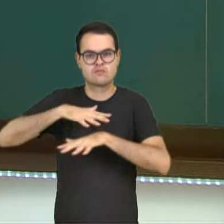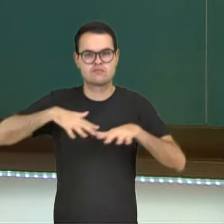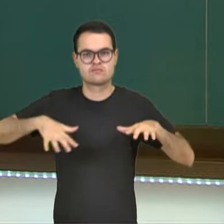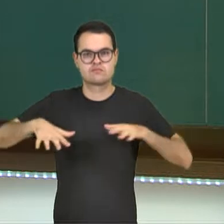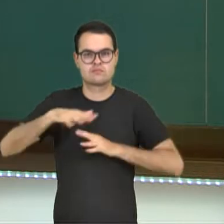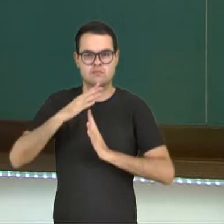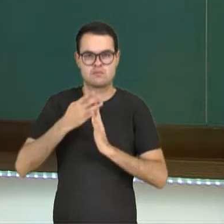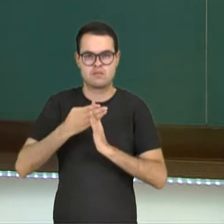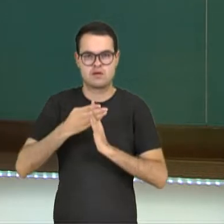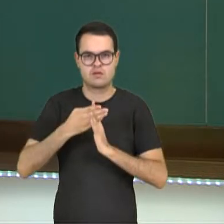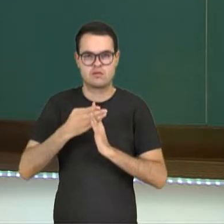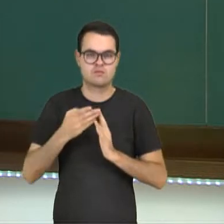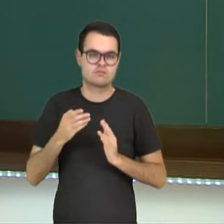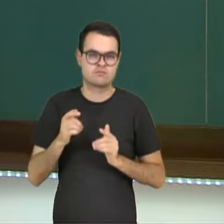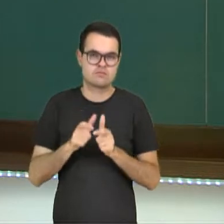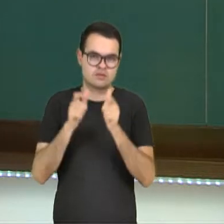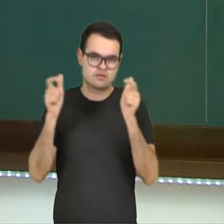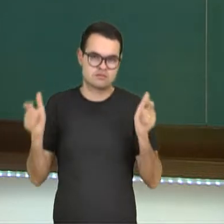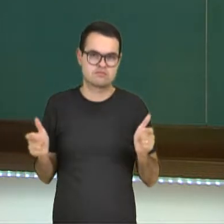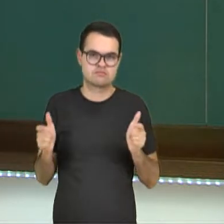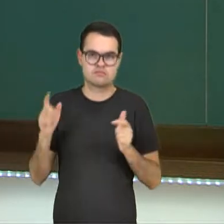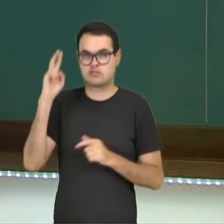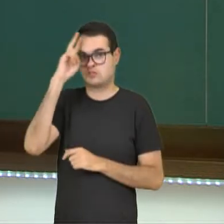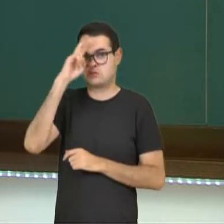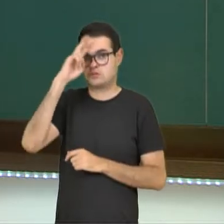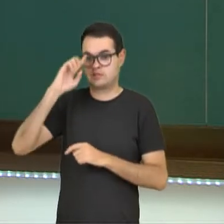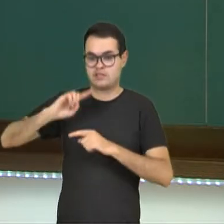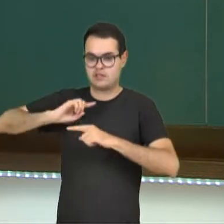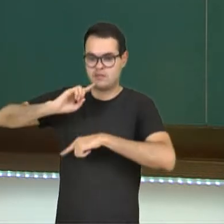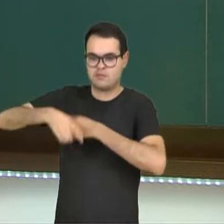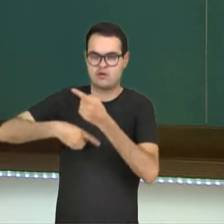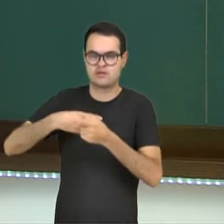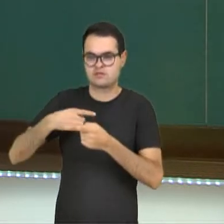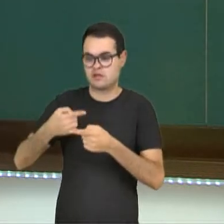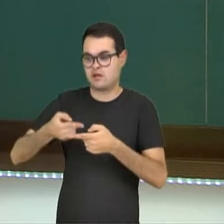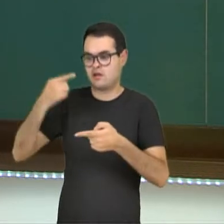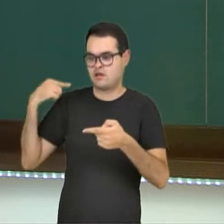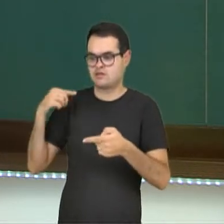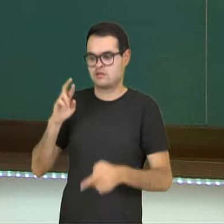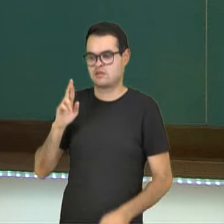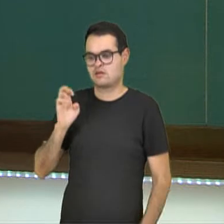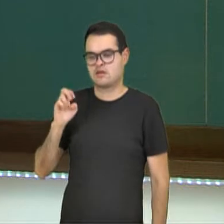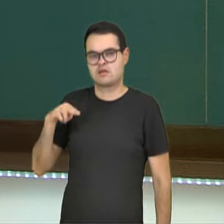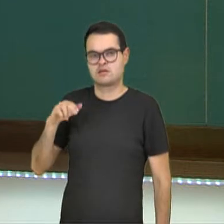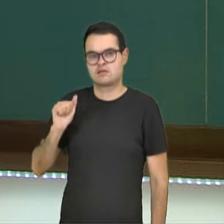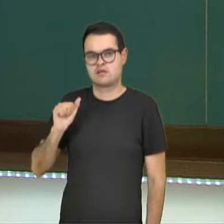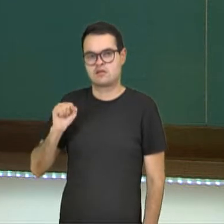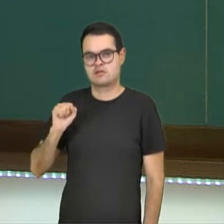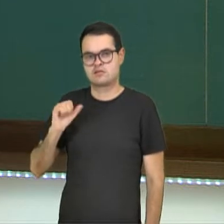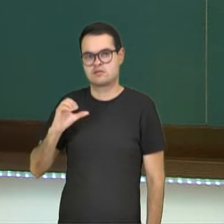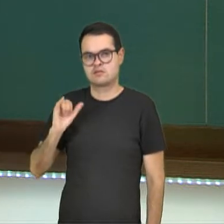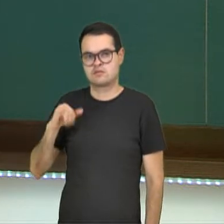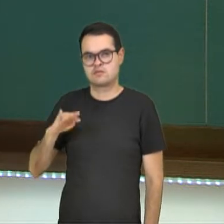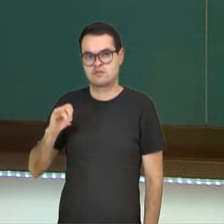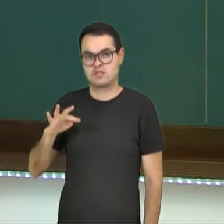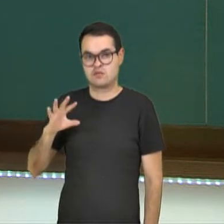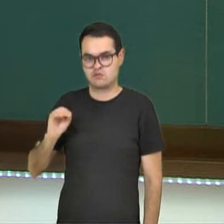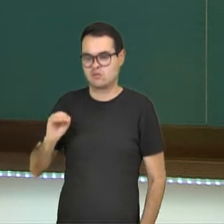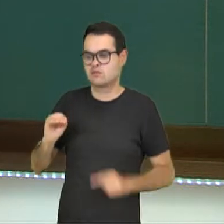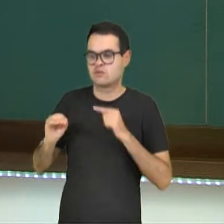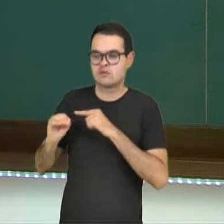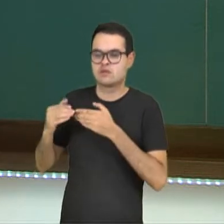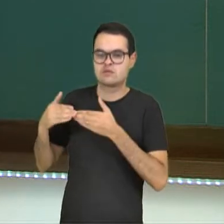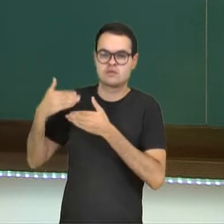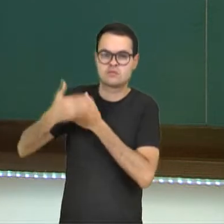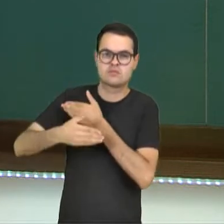que para muitos historiadores vem depois do Renascimento, a gente tem um vácuo nessa transição que a